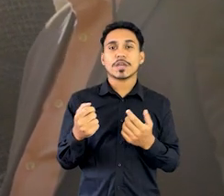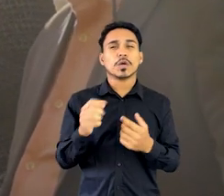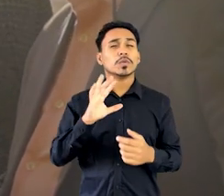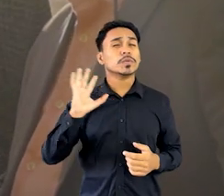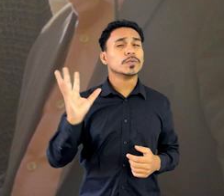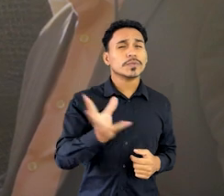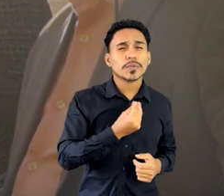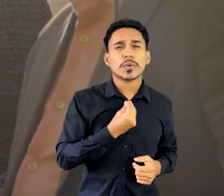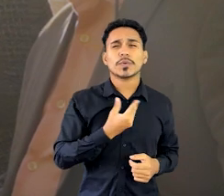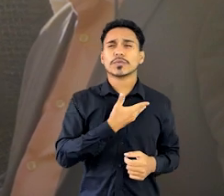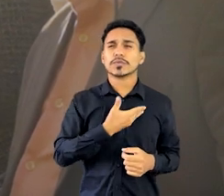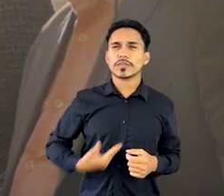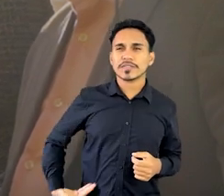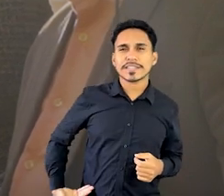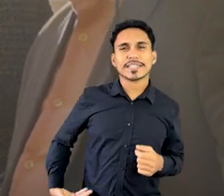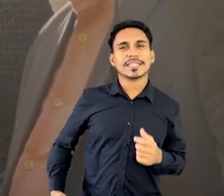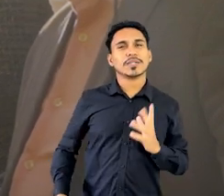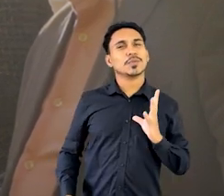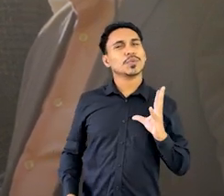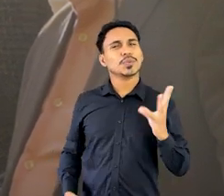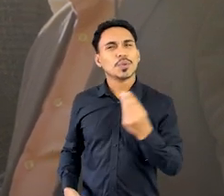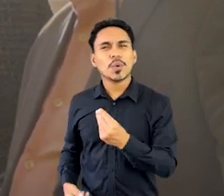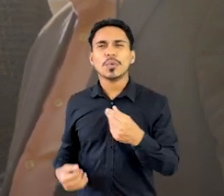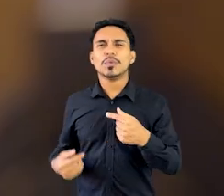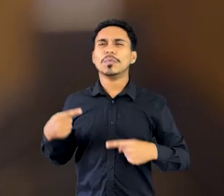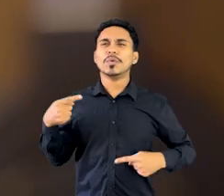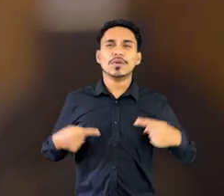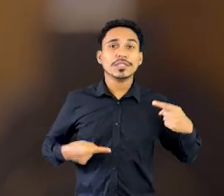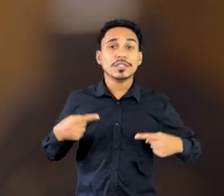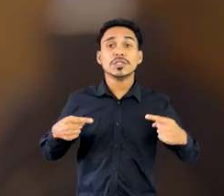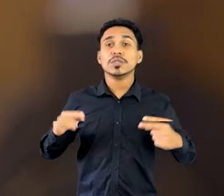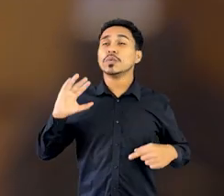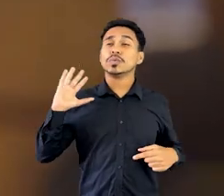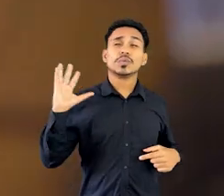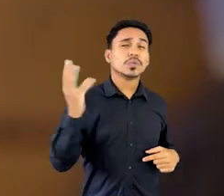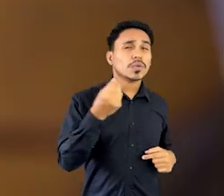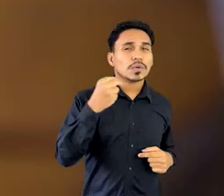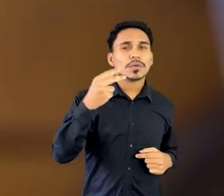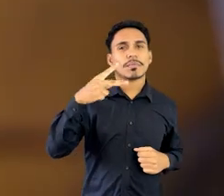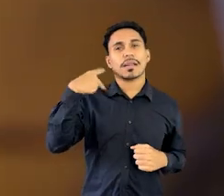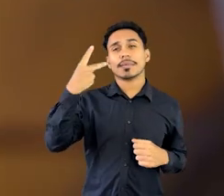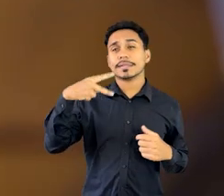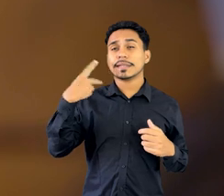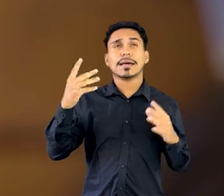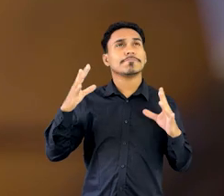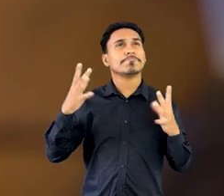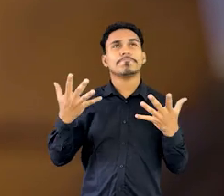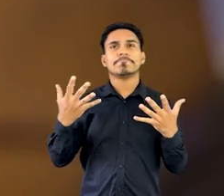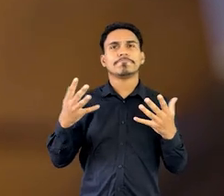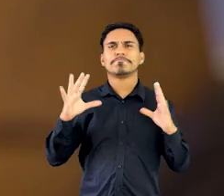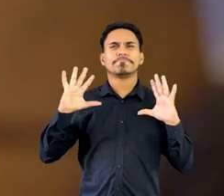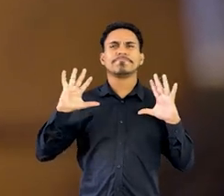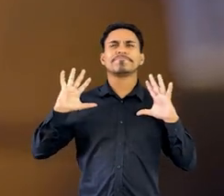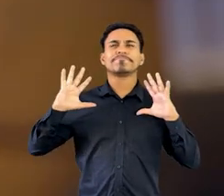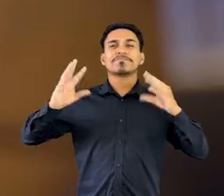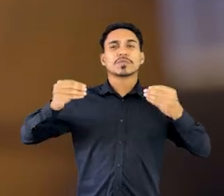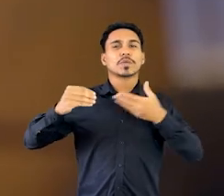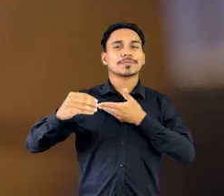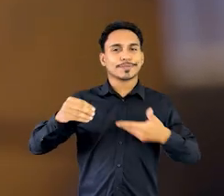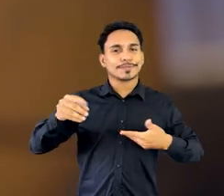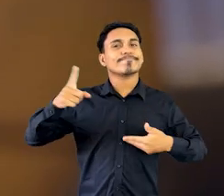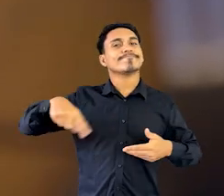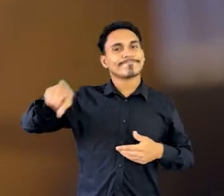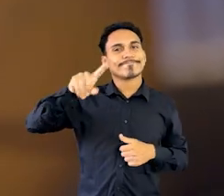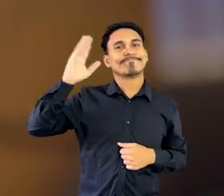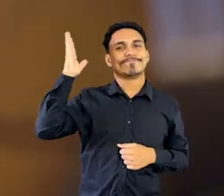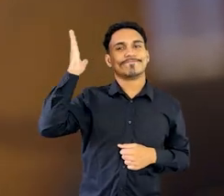eh todos os governos e todas as os os nossos políticos né todos os parlamentares tanto e os políticos